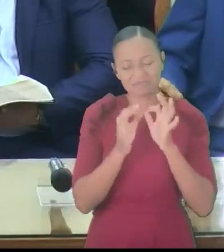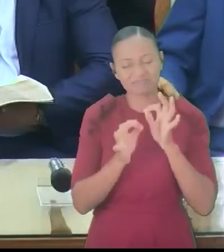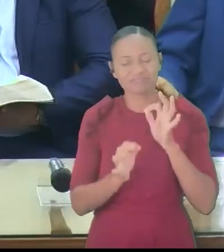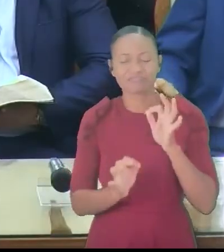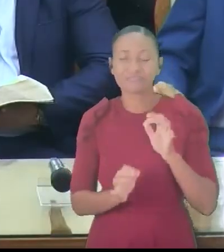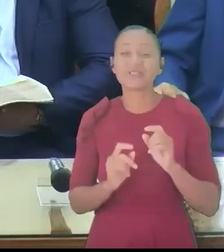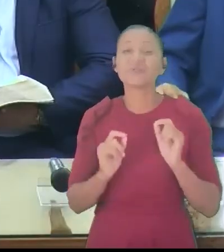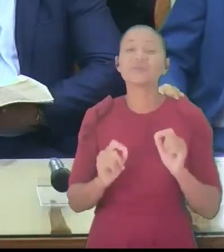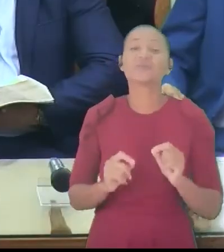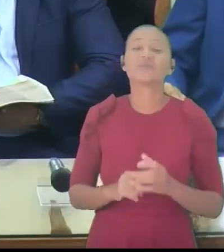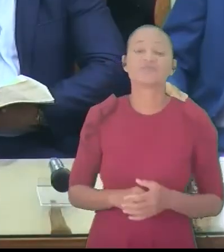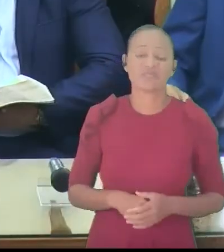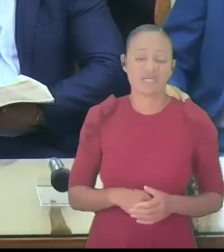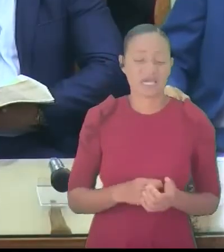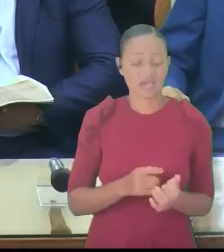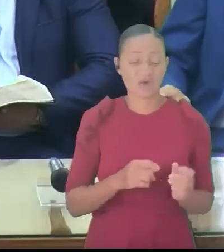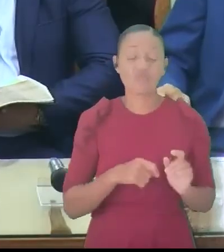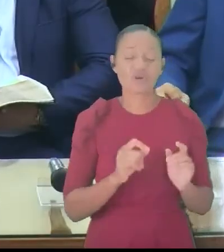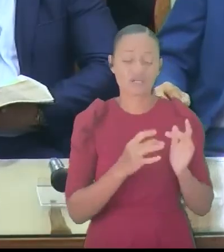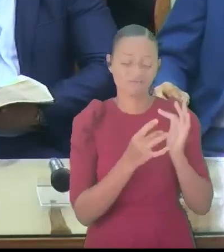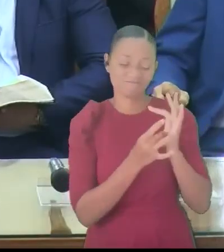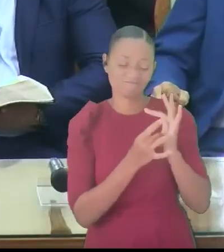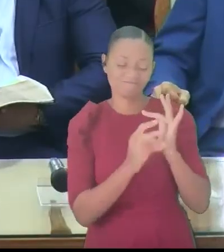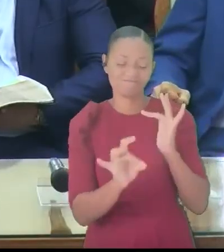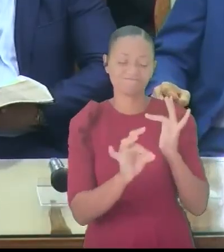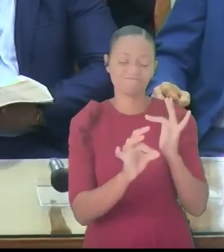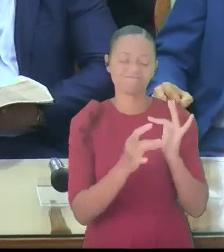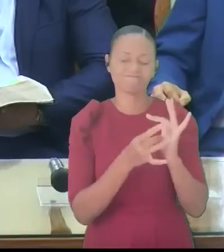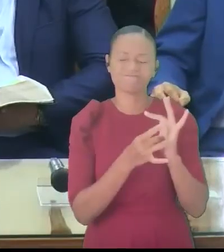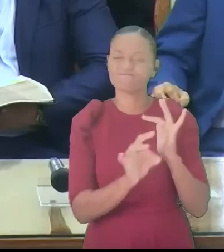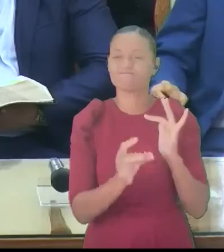É o espírito do anticristo. Ele não quer que a palavra seja explanada.